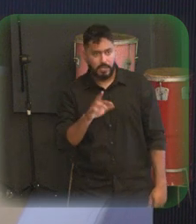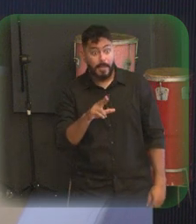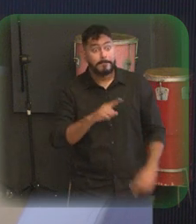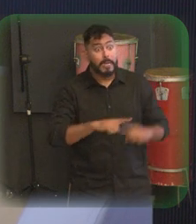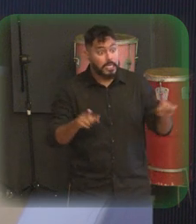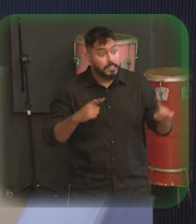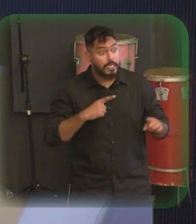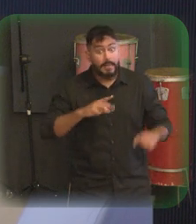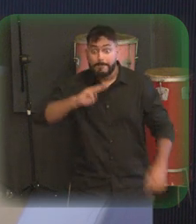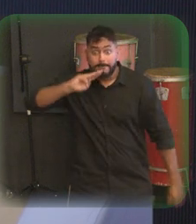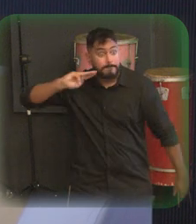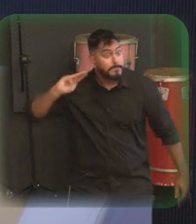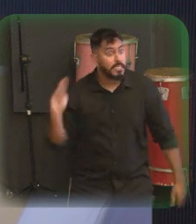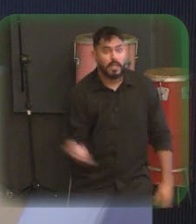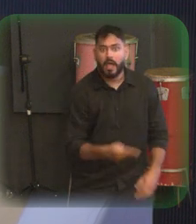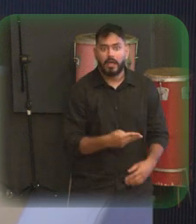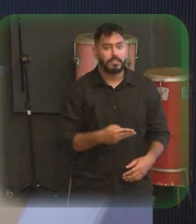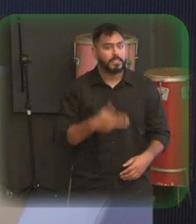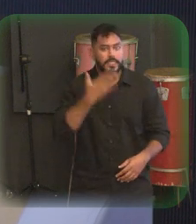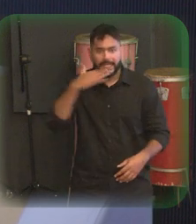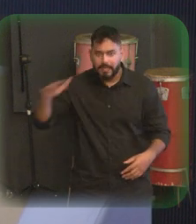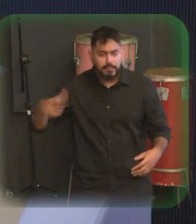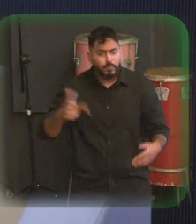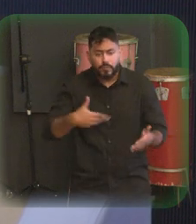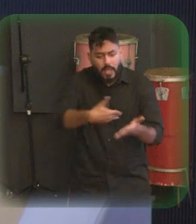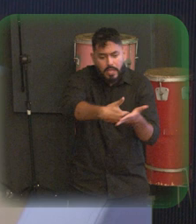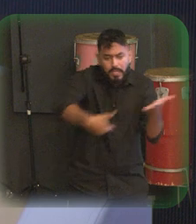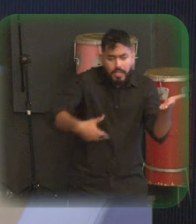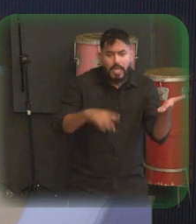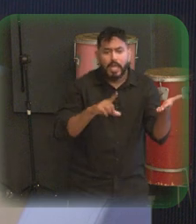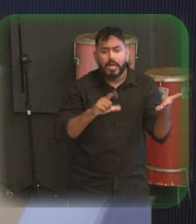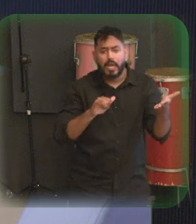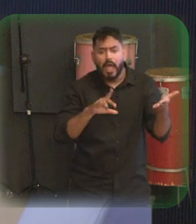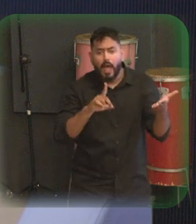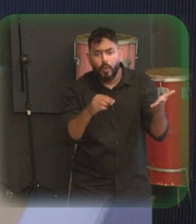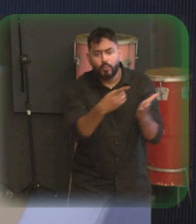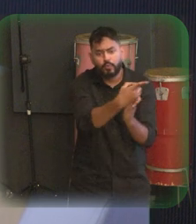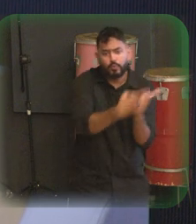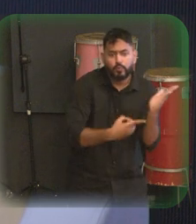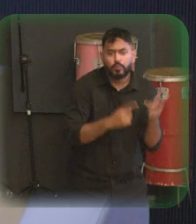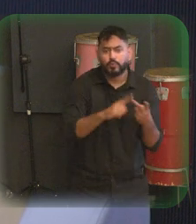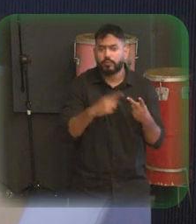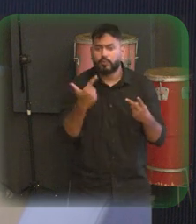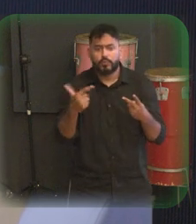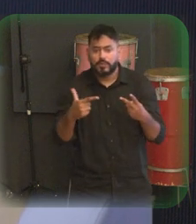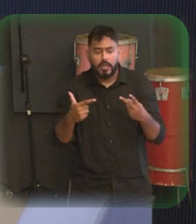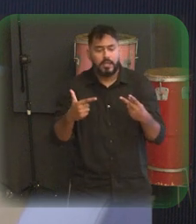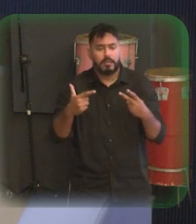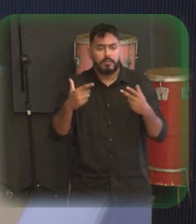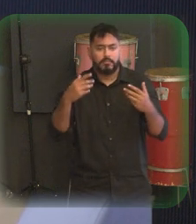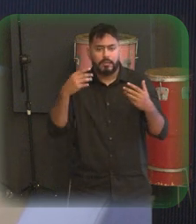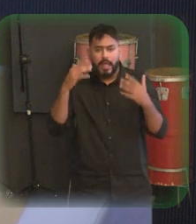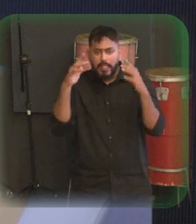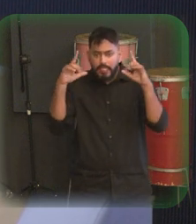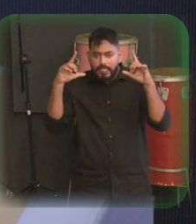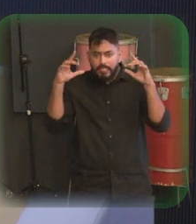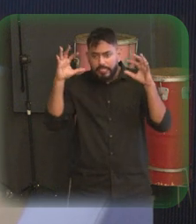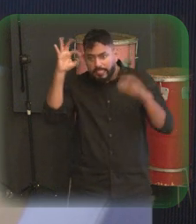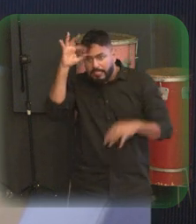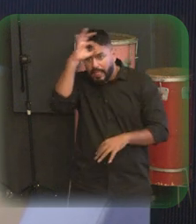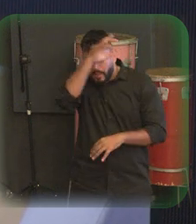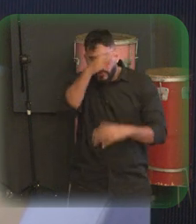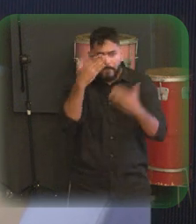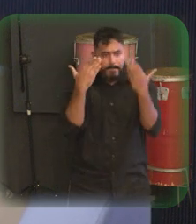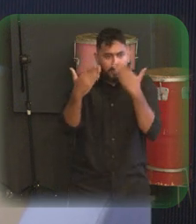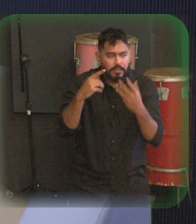com deficiência que não têm o laudo, que não tem neuropediatra disponível, porque não tem uma sensibilização melhor para poder garantir o